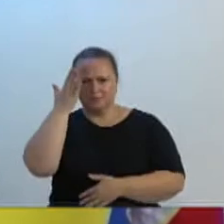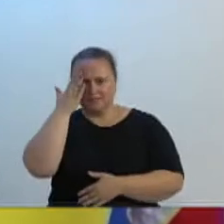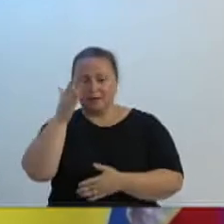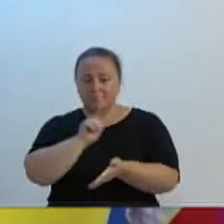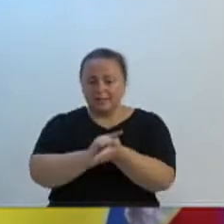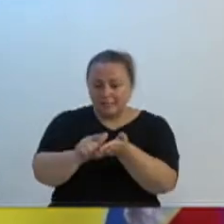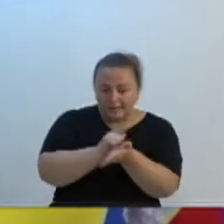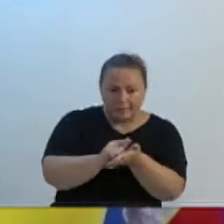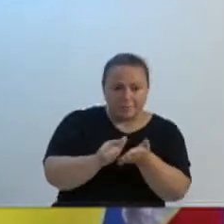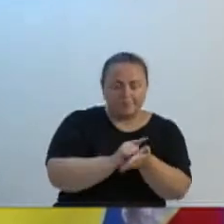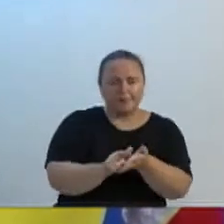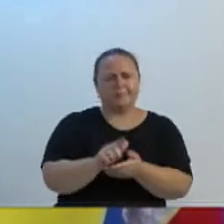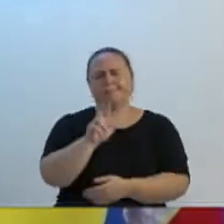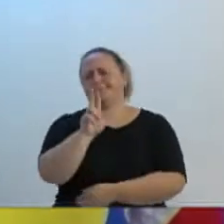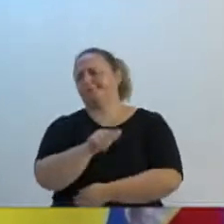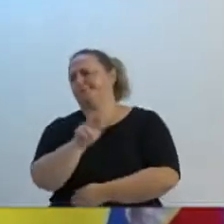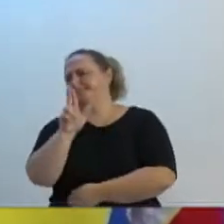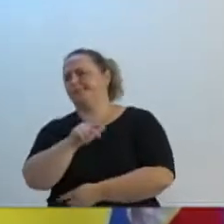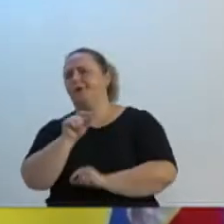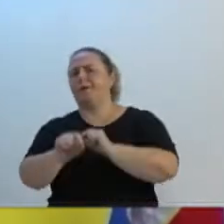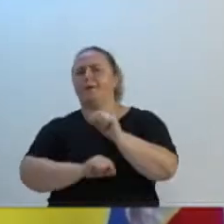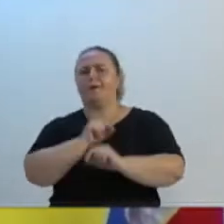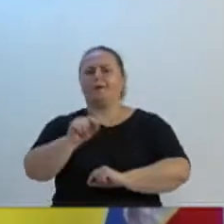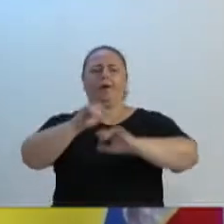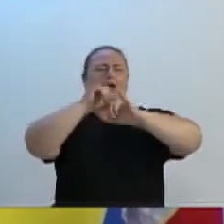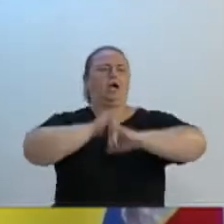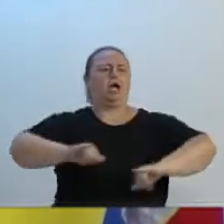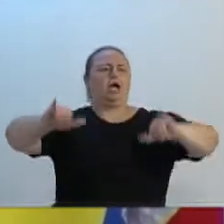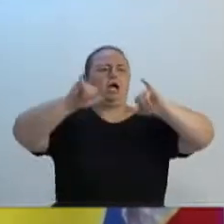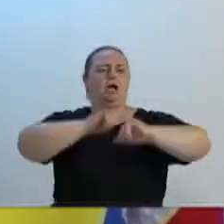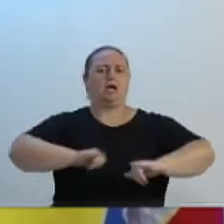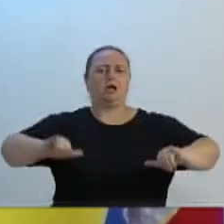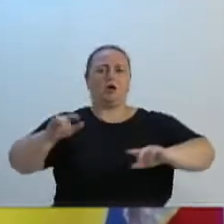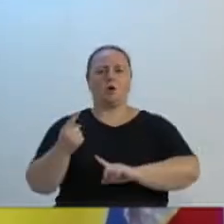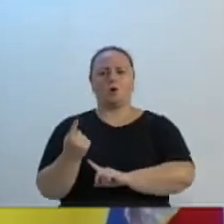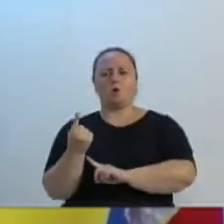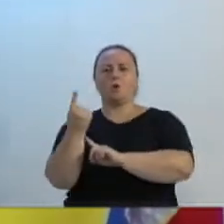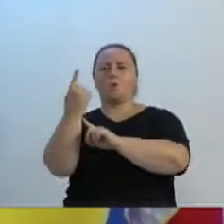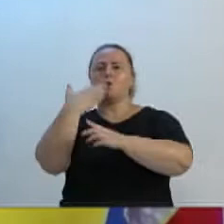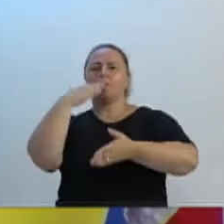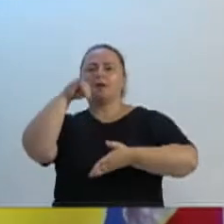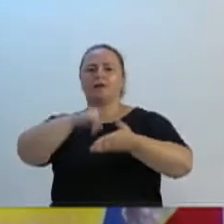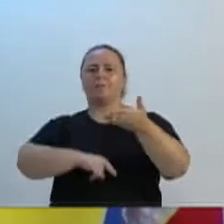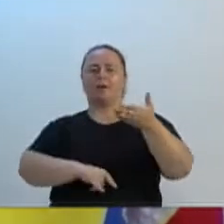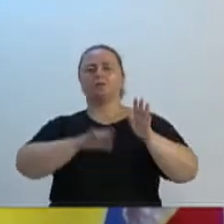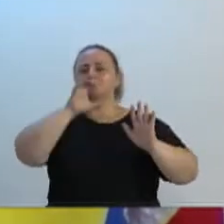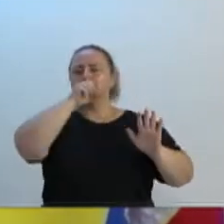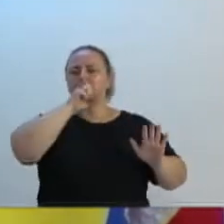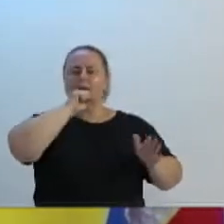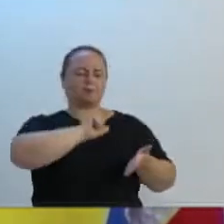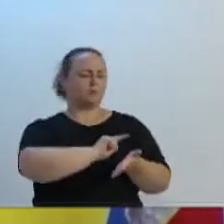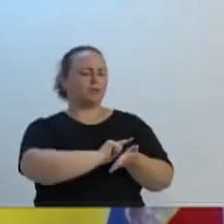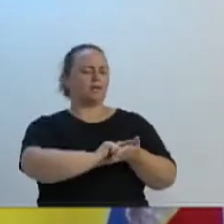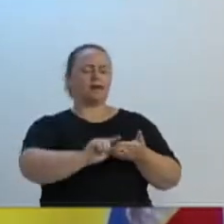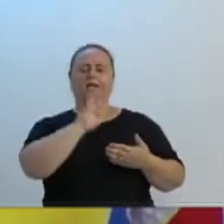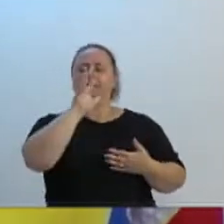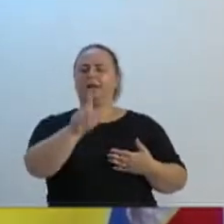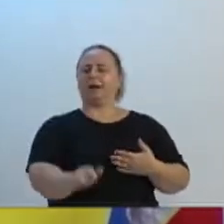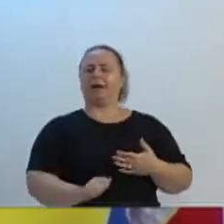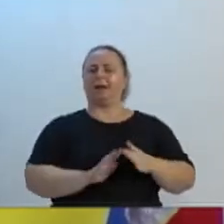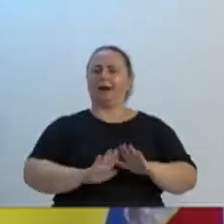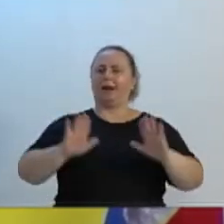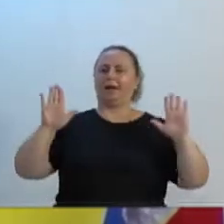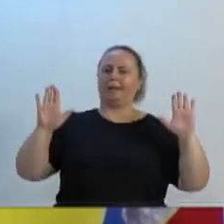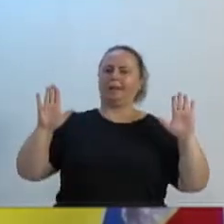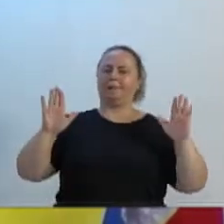limpeza de bebê não ele jamais iria botar numa página social fico um requerimento na sexta-feira no sábado as vacas no domingo as máquinas já